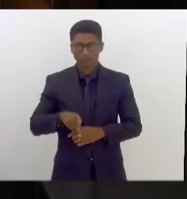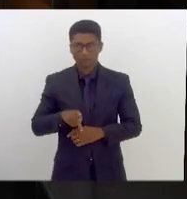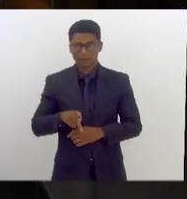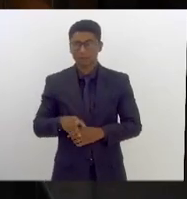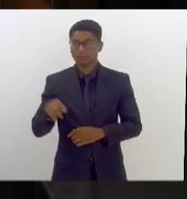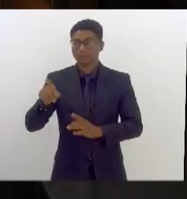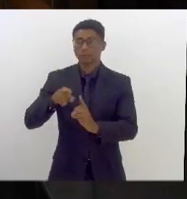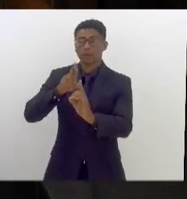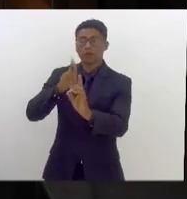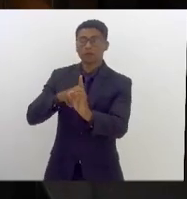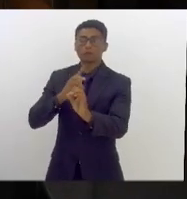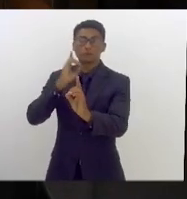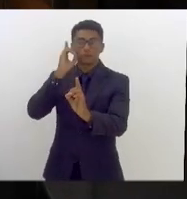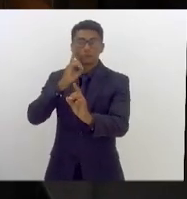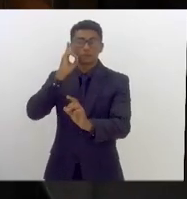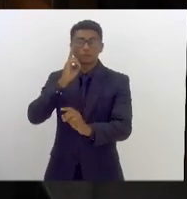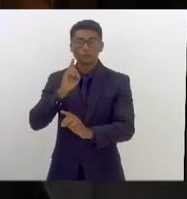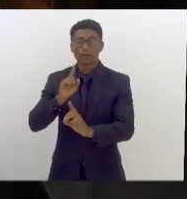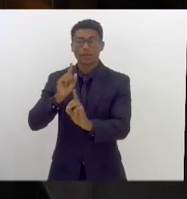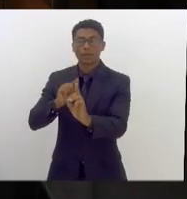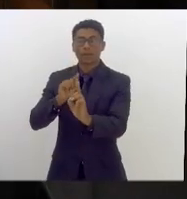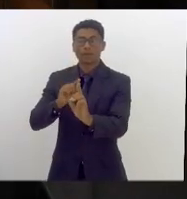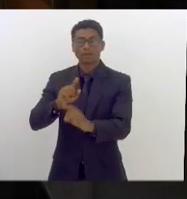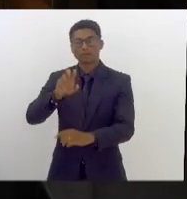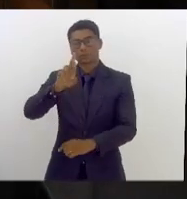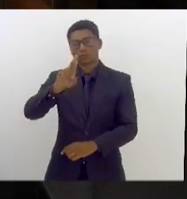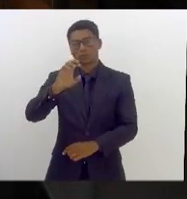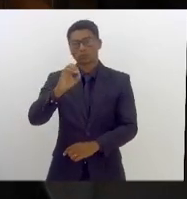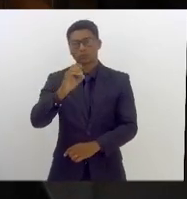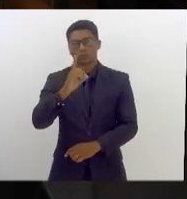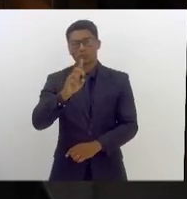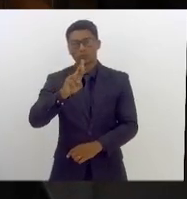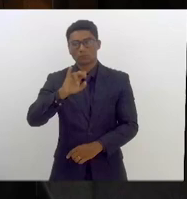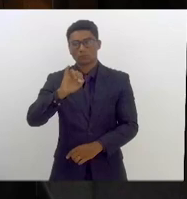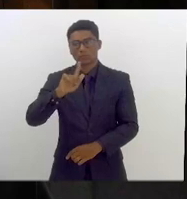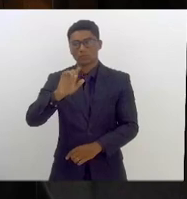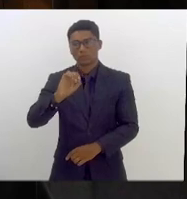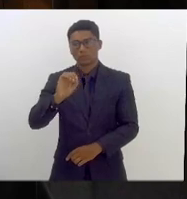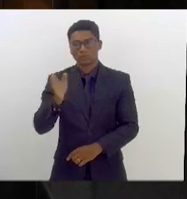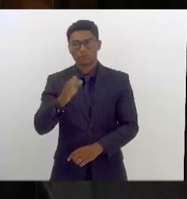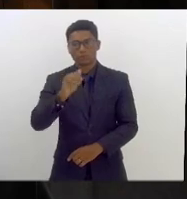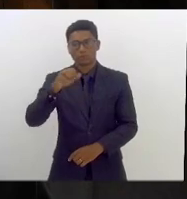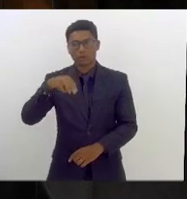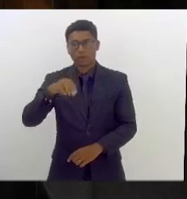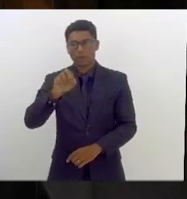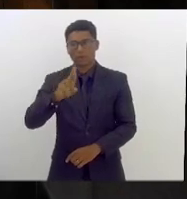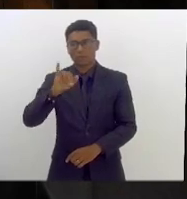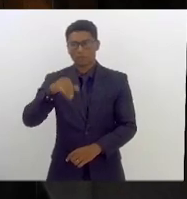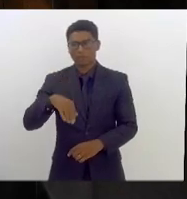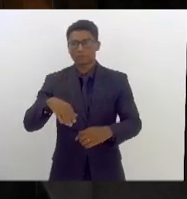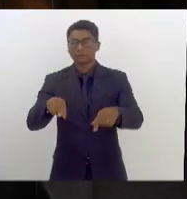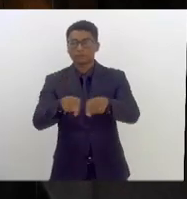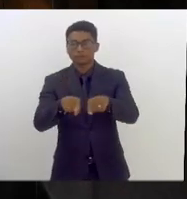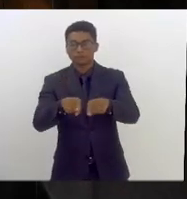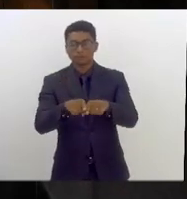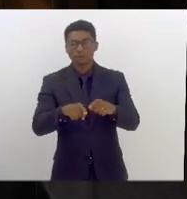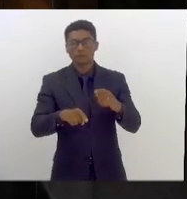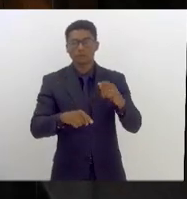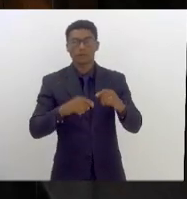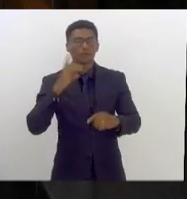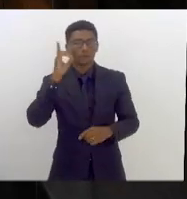relatoria do deputado Rodrigo Amorim, com a participação do deputado